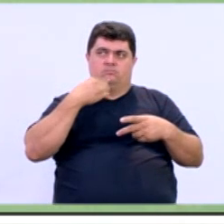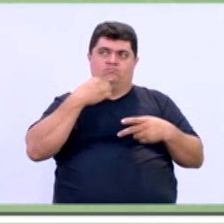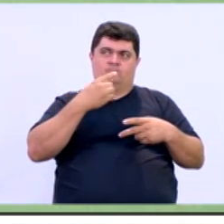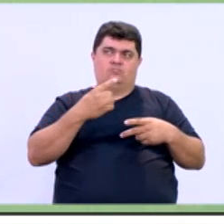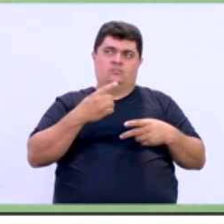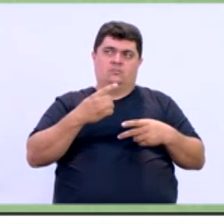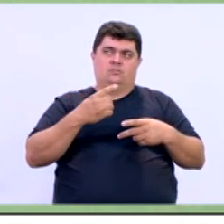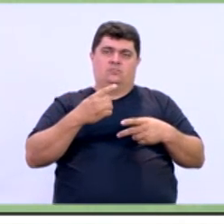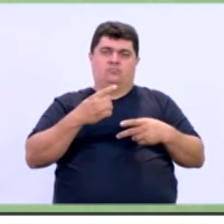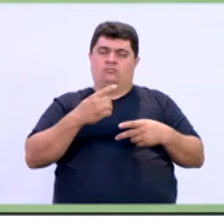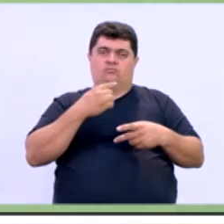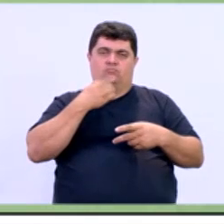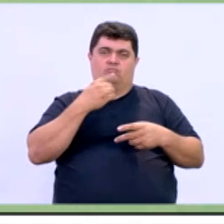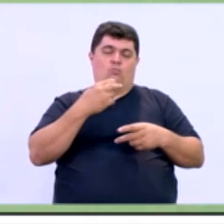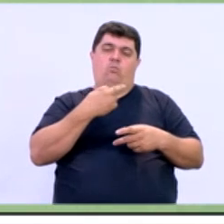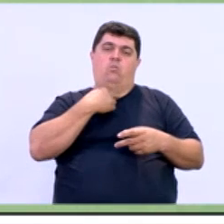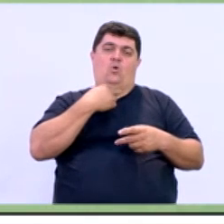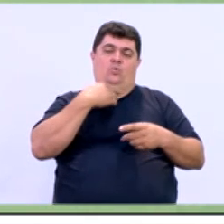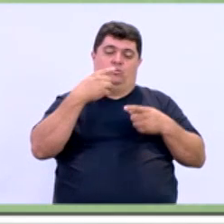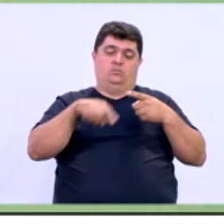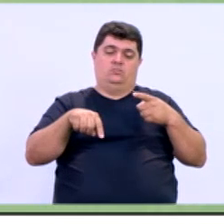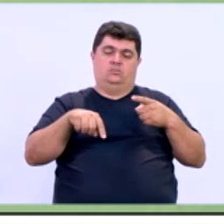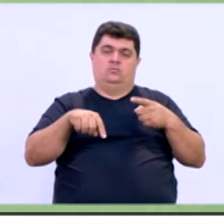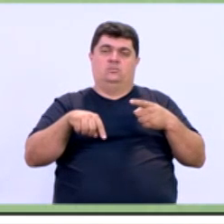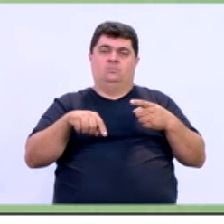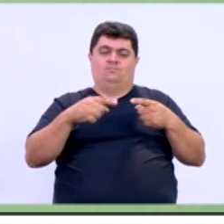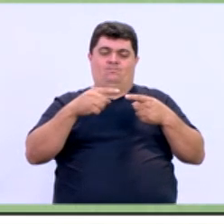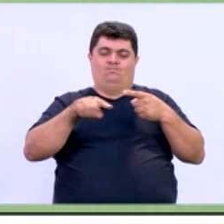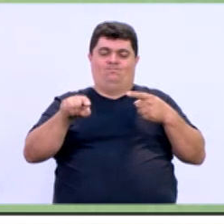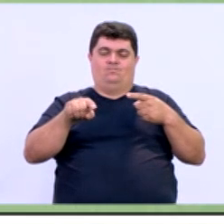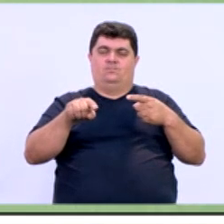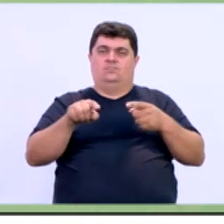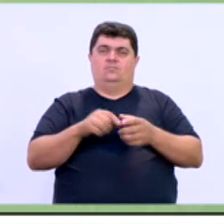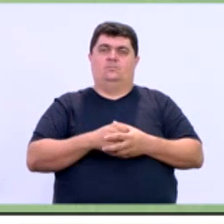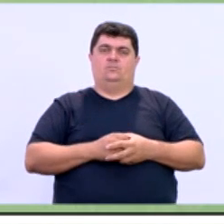um formulário dentro do outro. Isso é